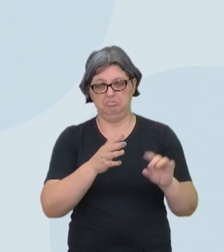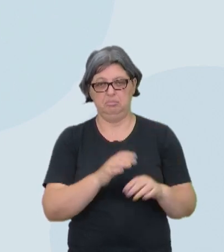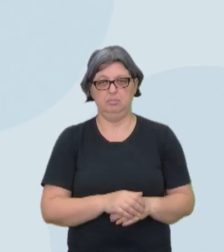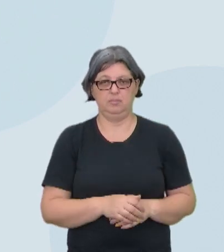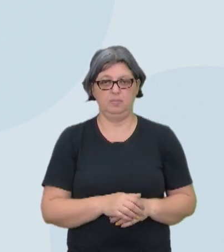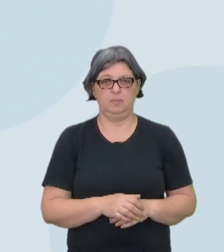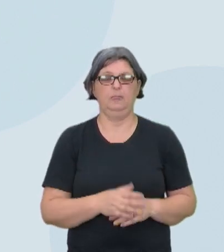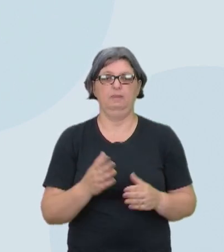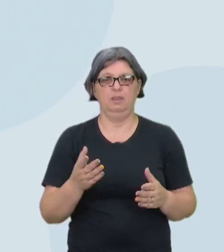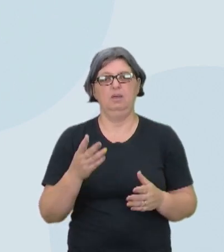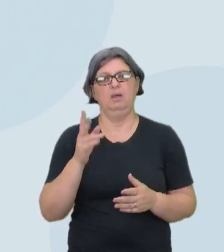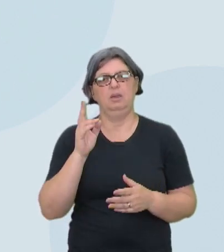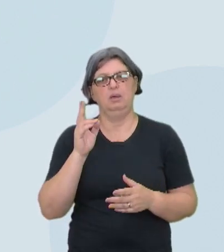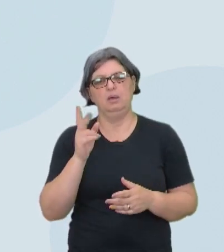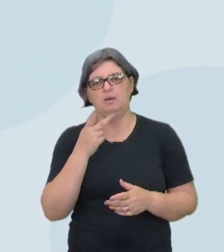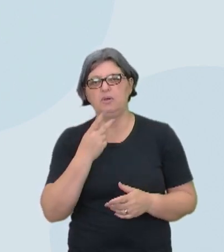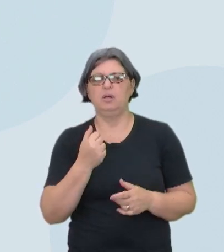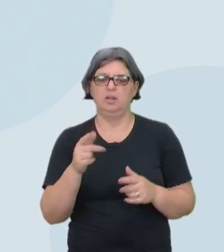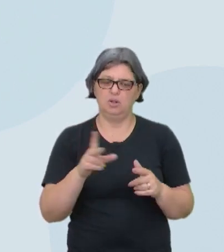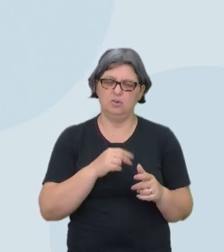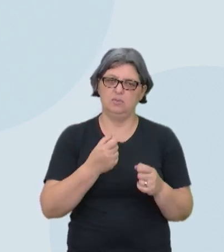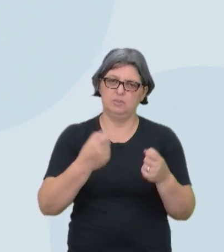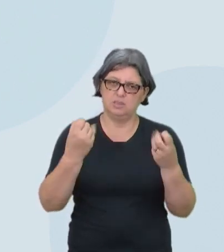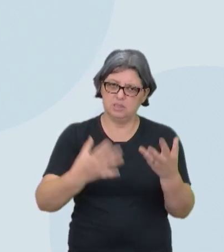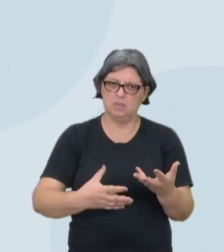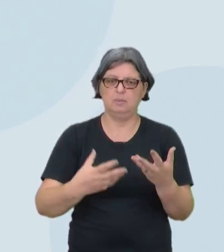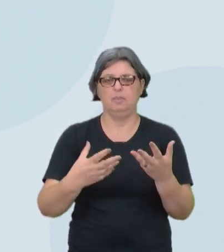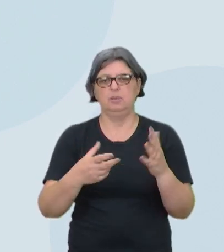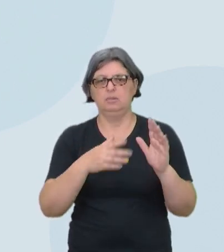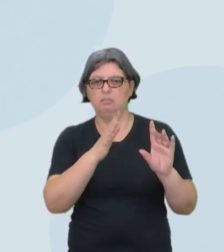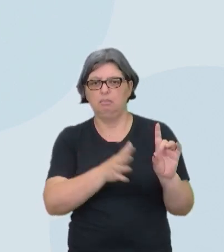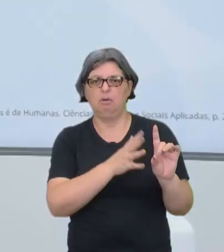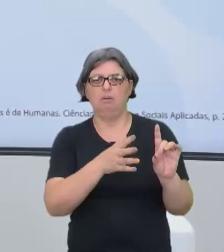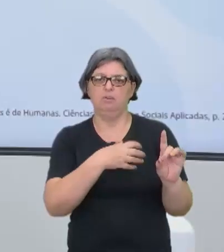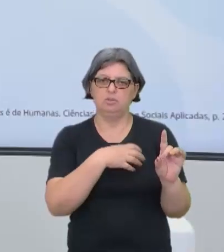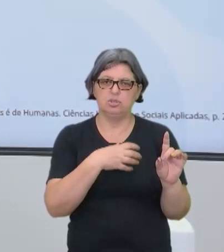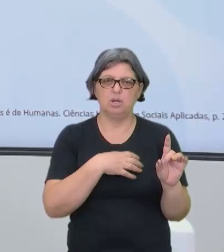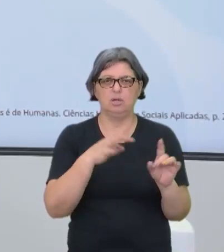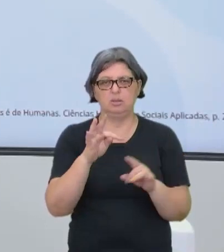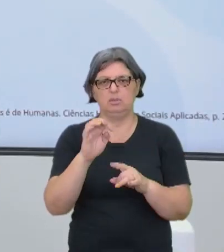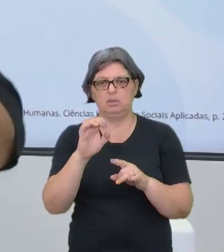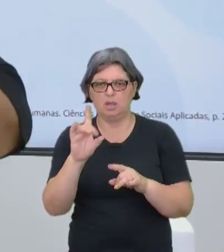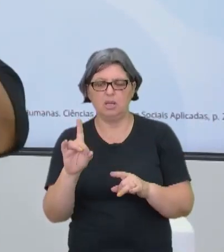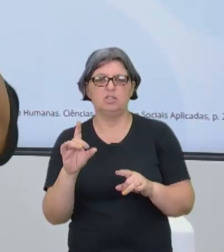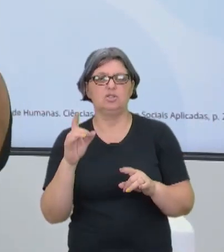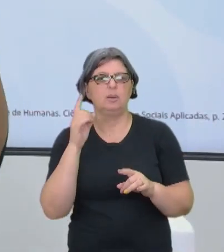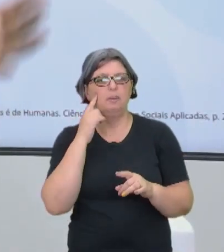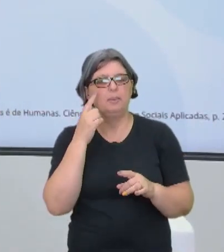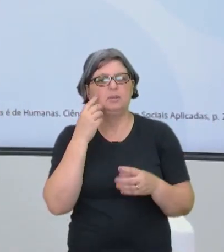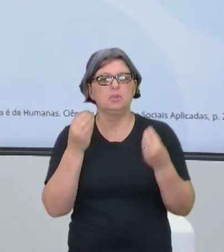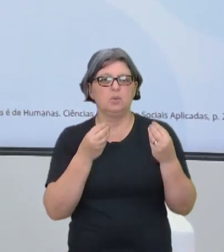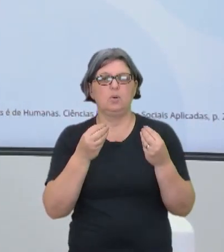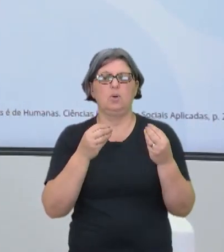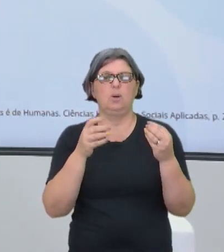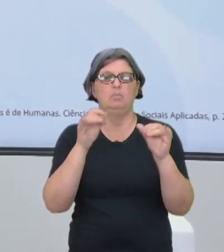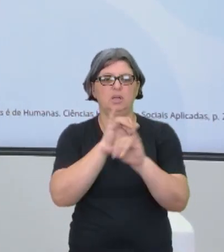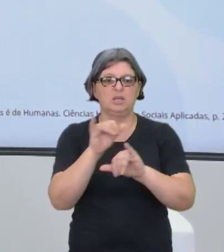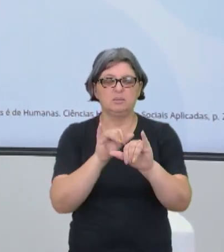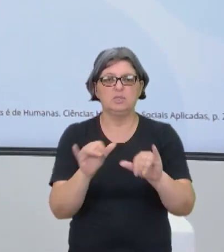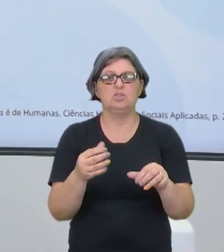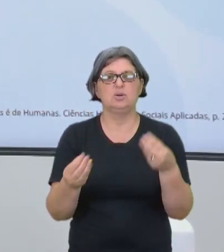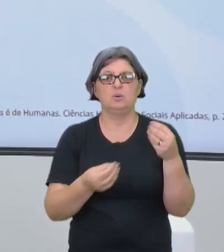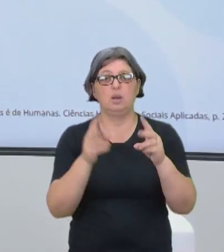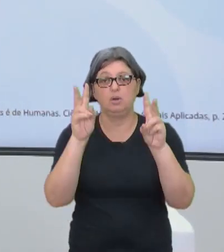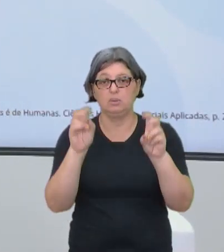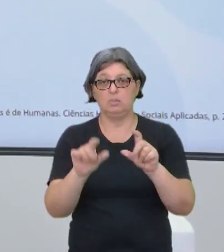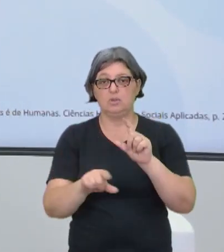esse momento falando, nossa, vocês precisam apresentar no estilo TED, pensando nas mídias, como que você iria fazer isso, qual o tema